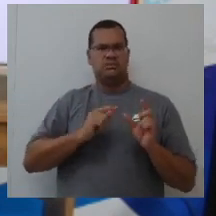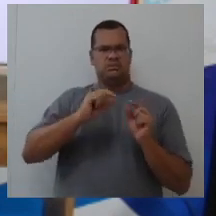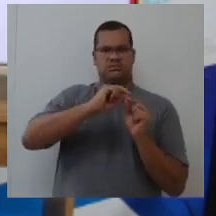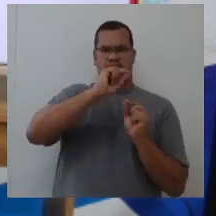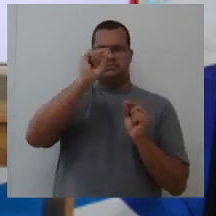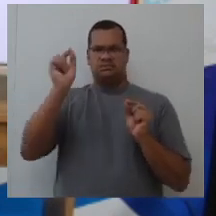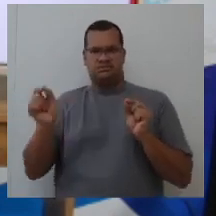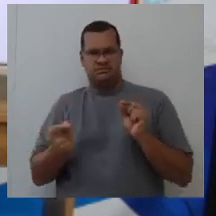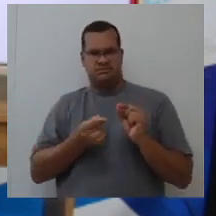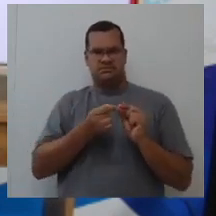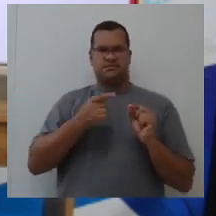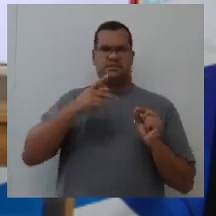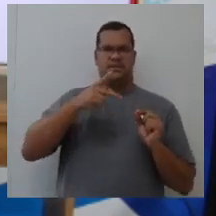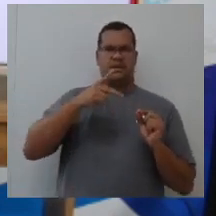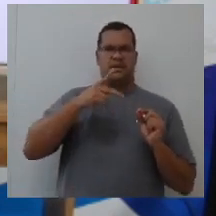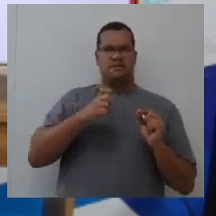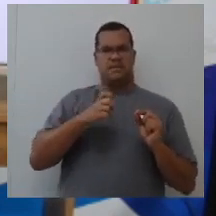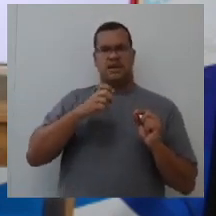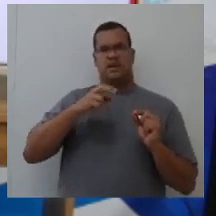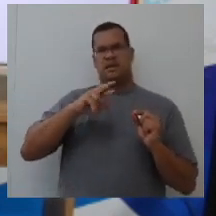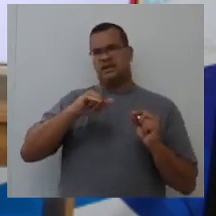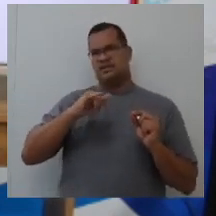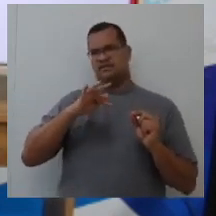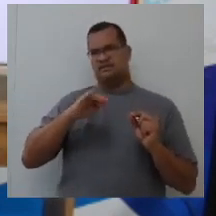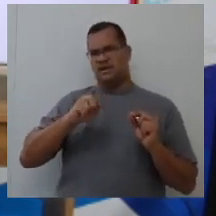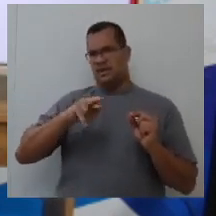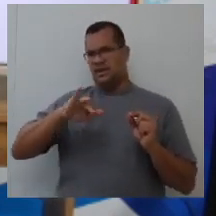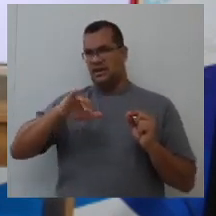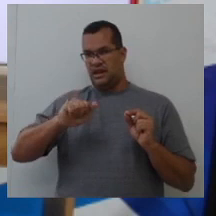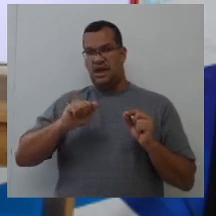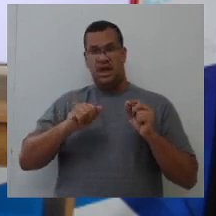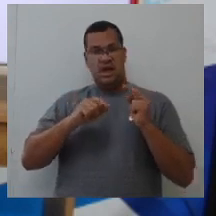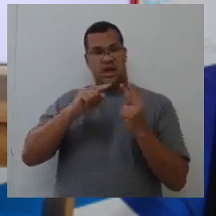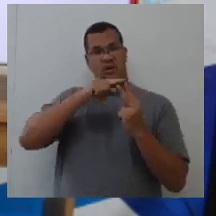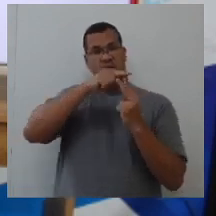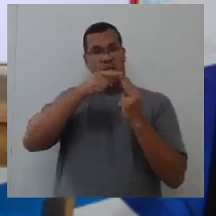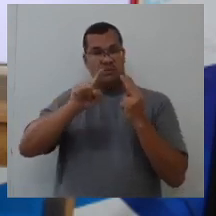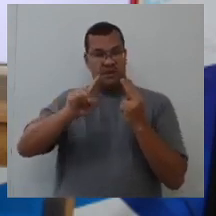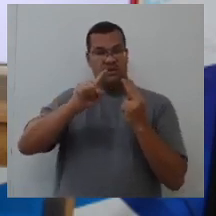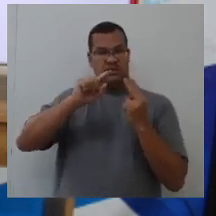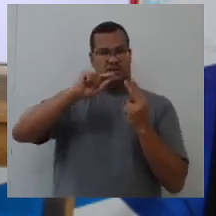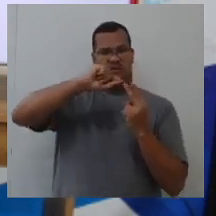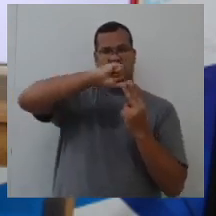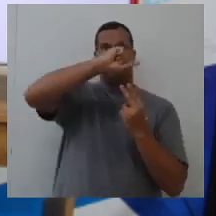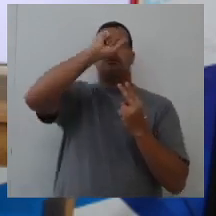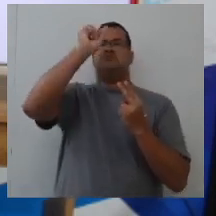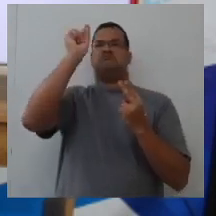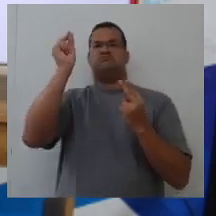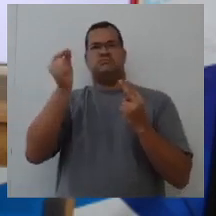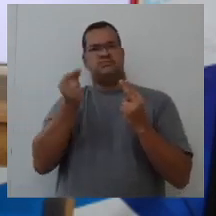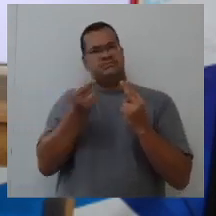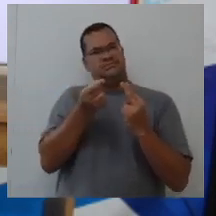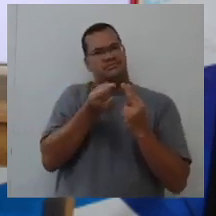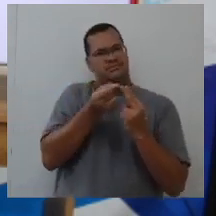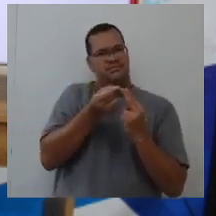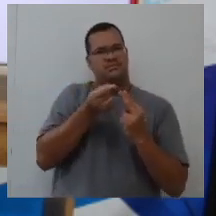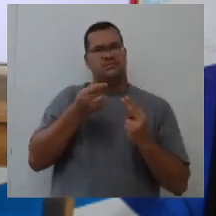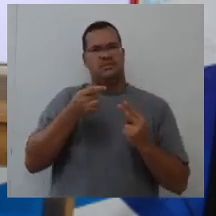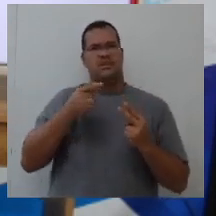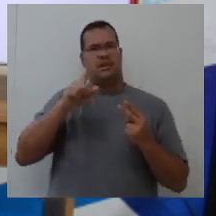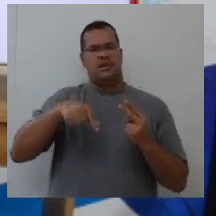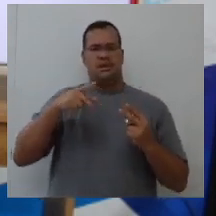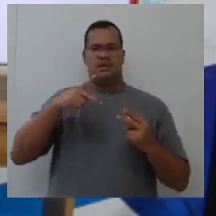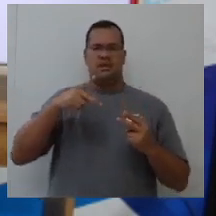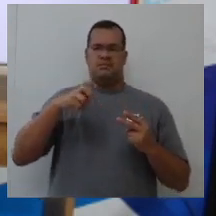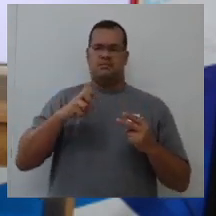a letra π. Então, em homenagem, provavelmente, a essa ideia do contorno, daí surge a ideia de